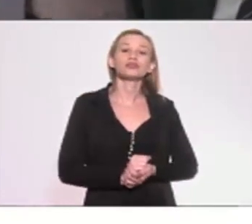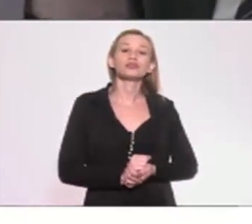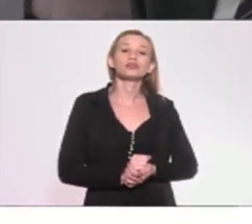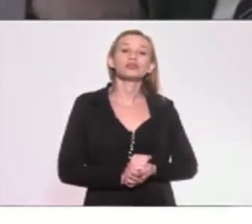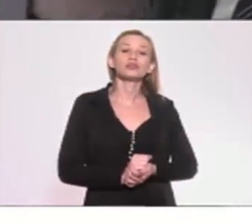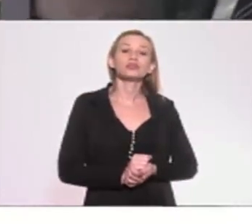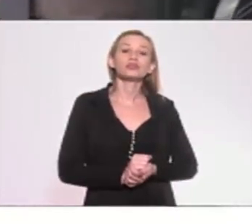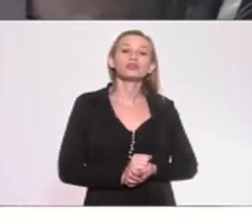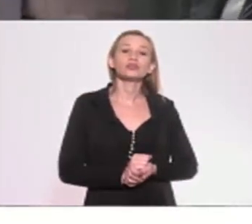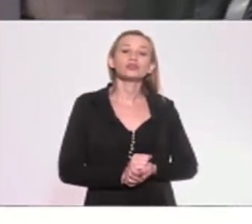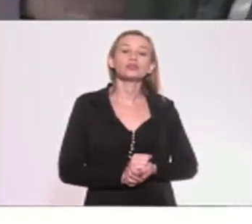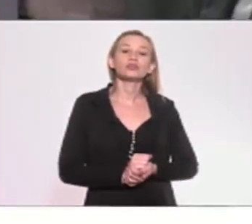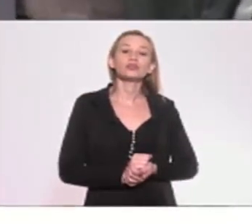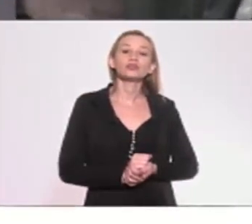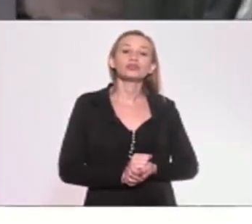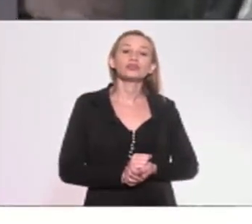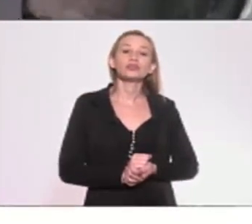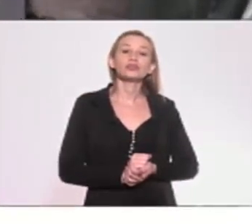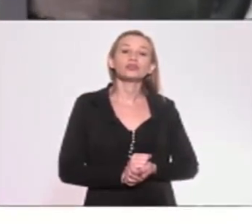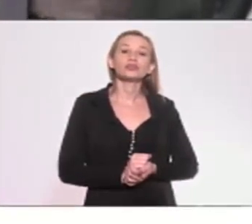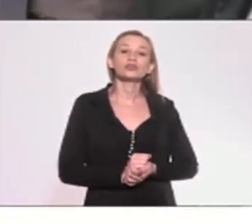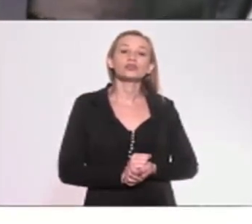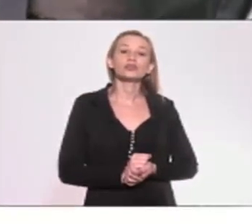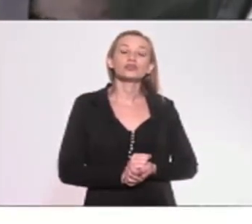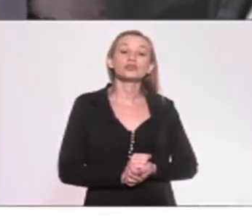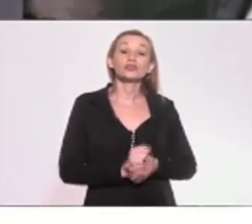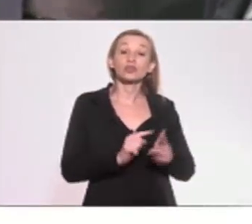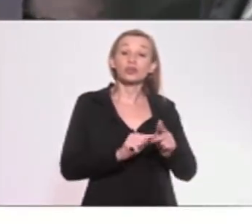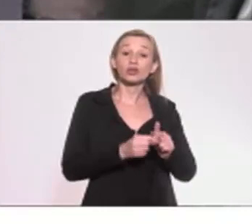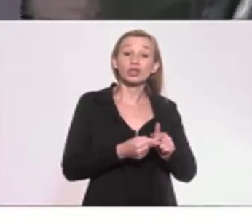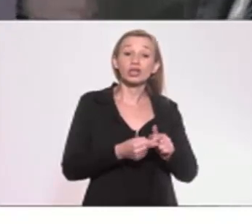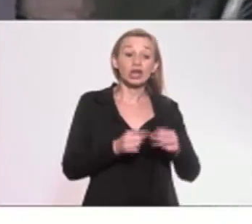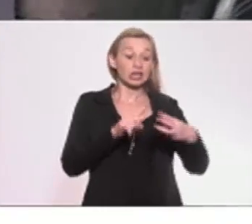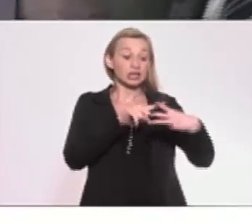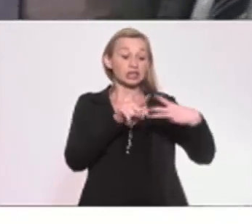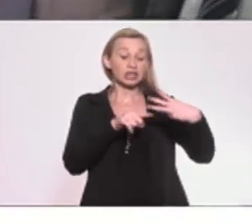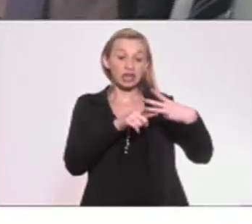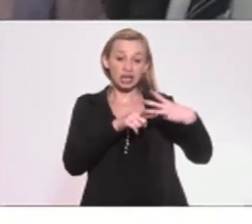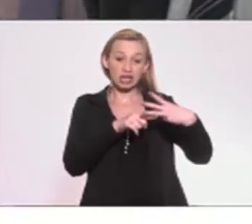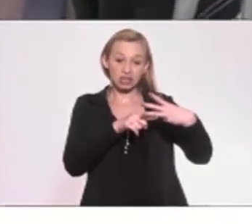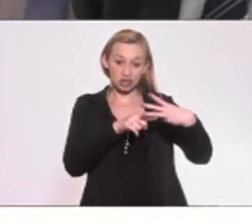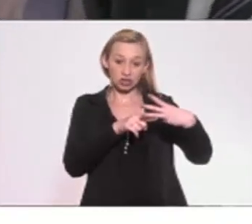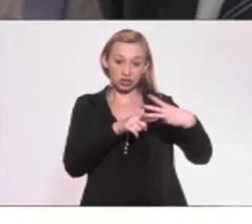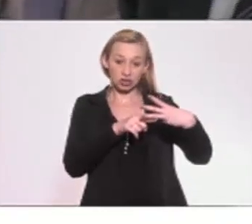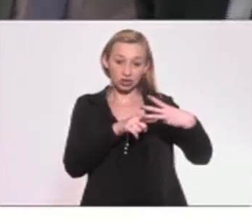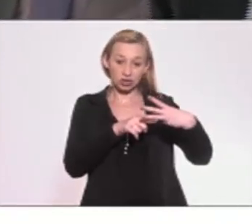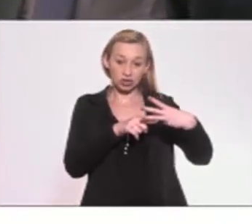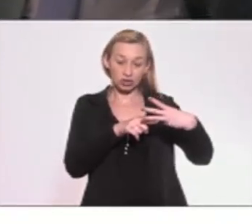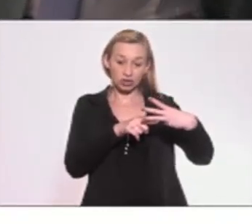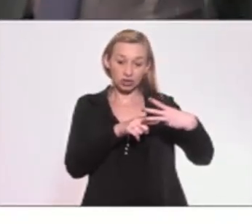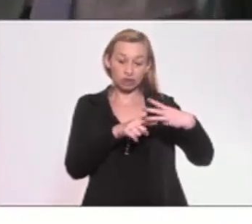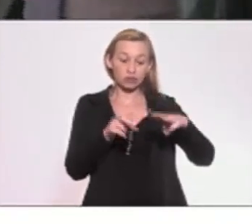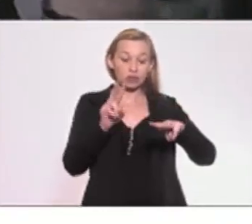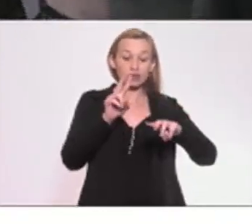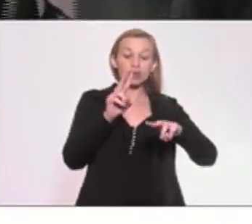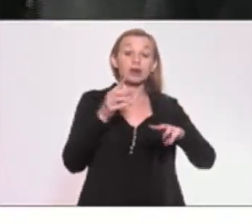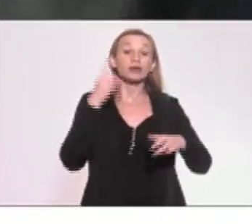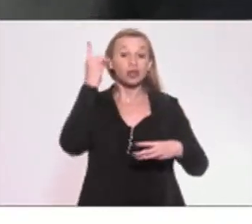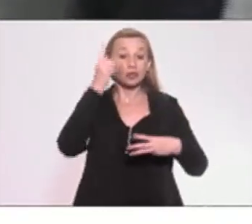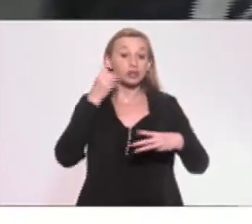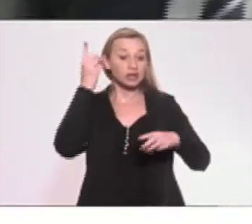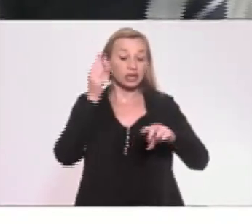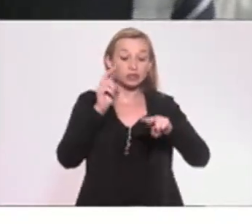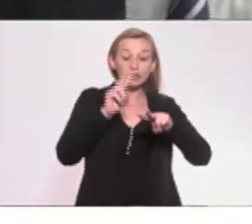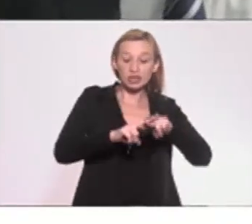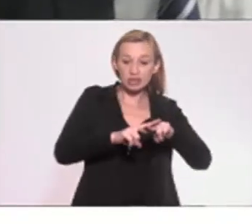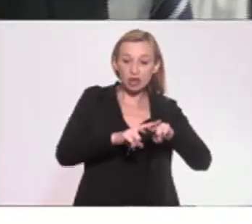da prisão de 3 parlamentares. E por que que votei pela prisão de 3 parlamentares?